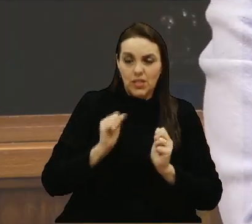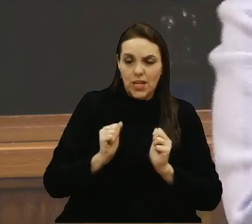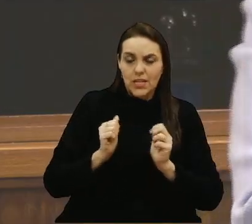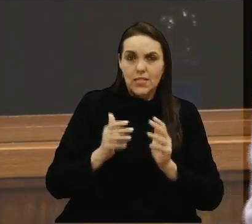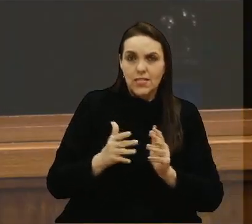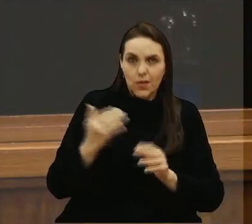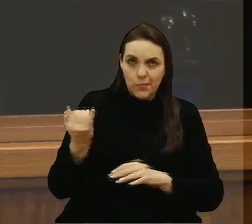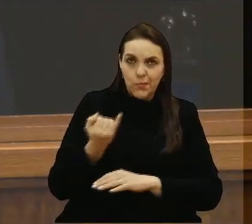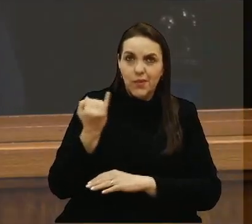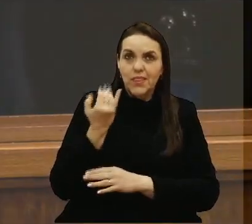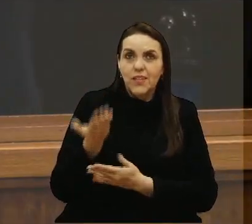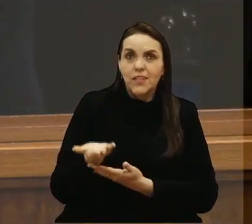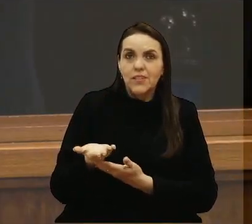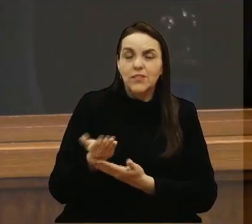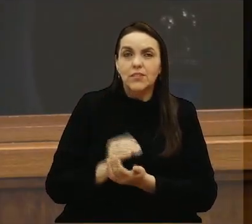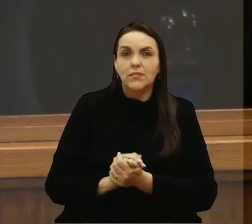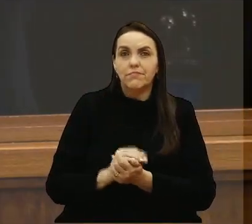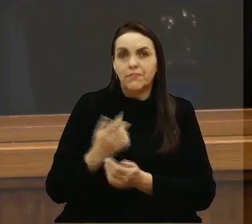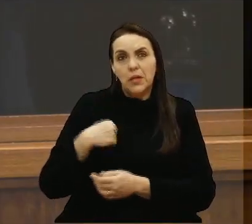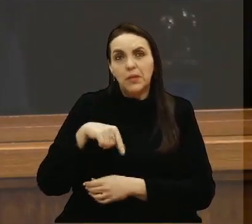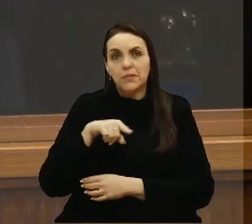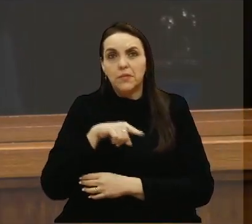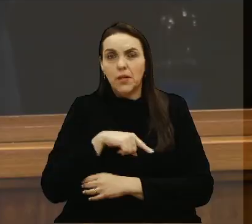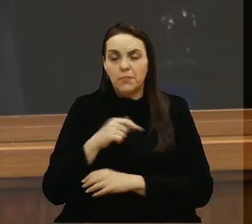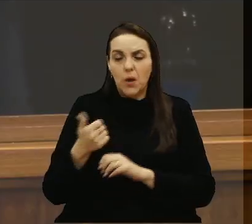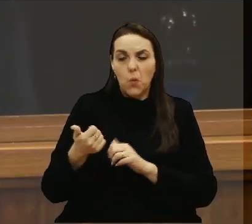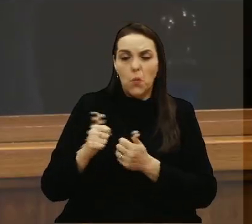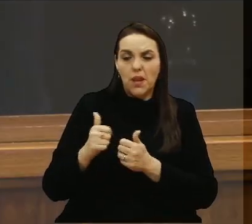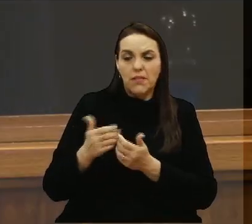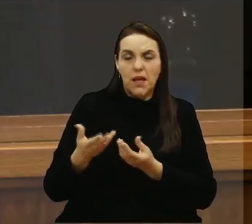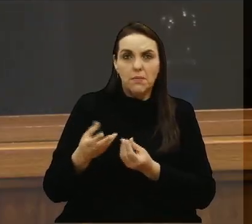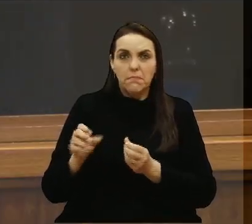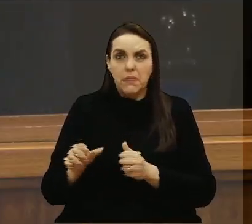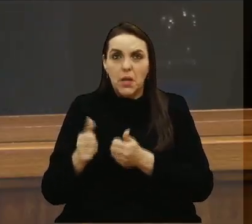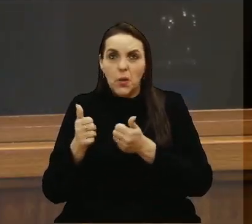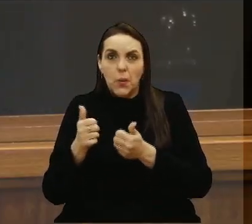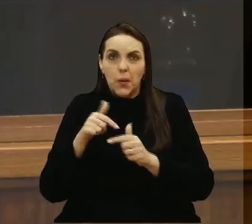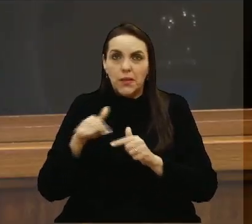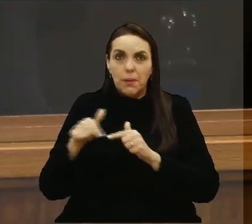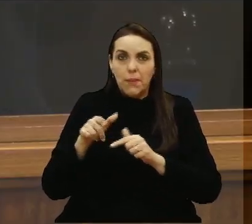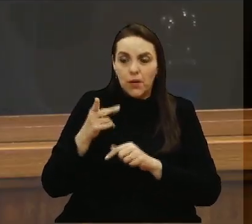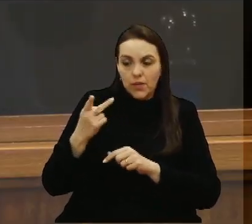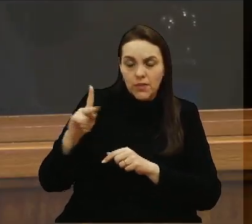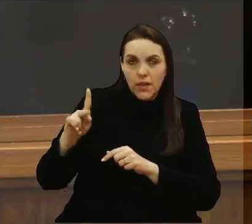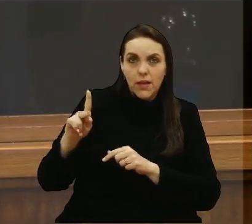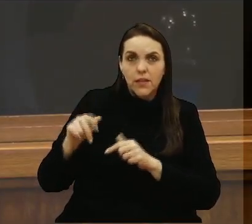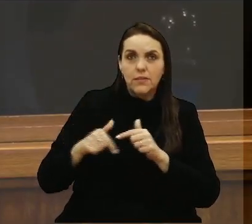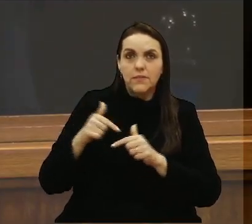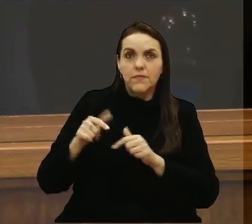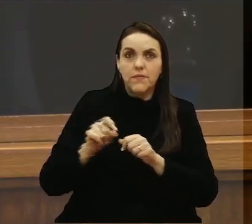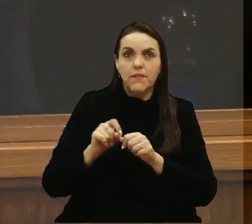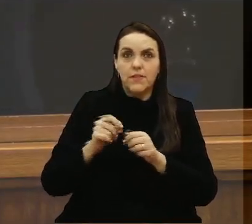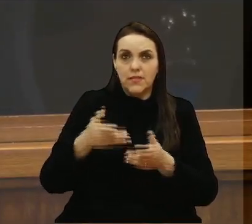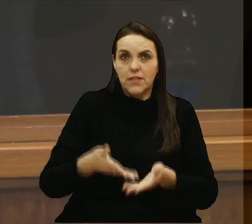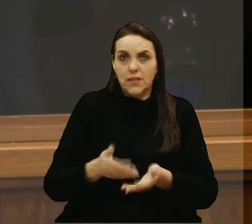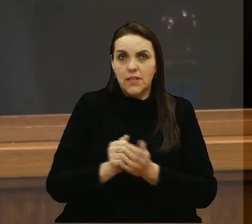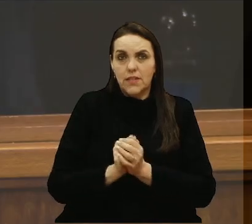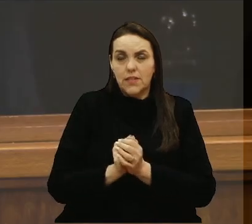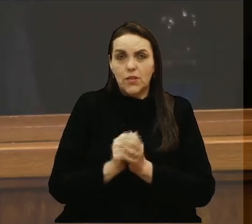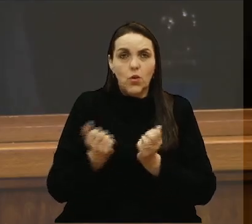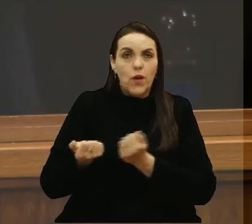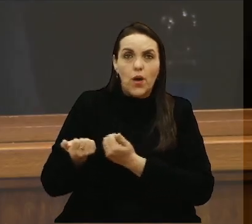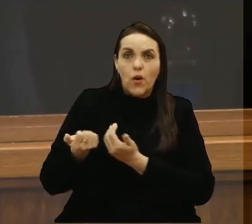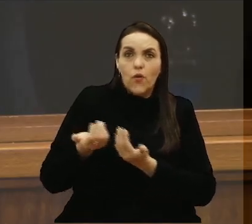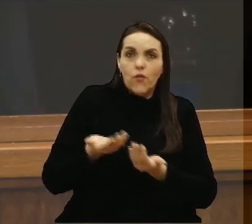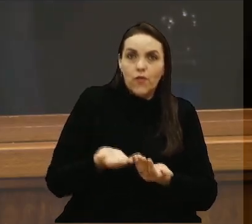talvez seja mais desqualificado ao trabalho que eles... não que eles oferecem, mas